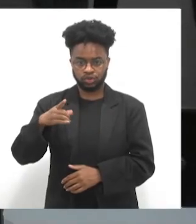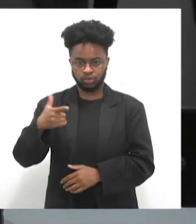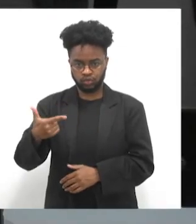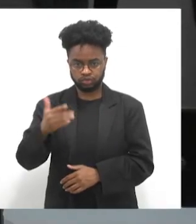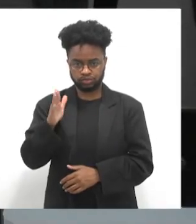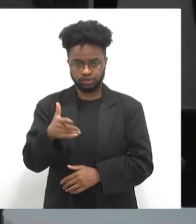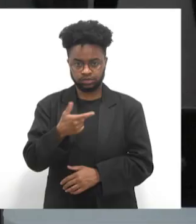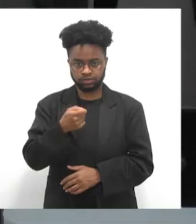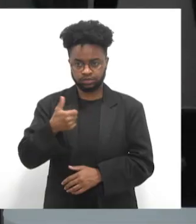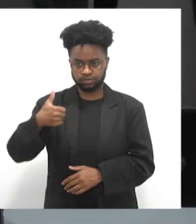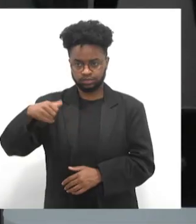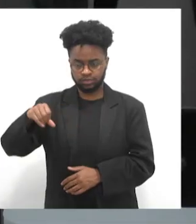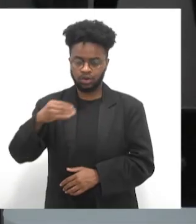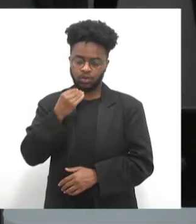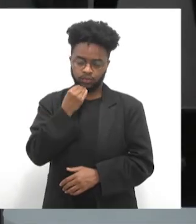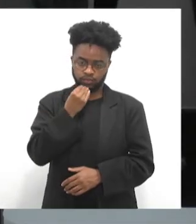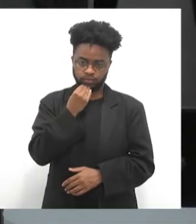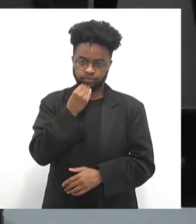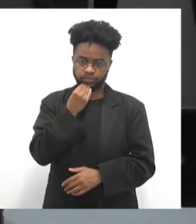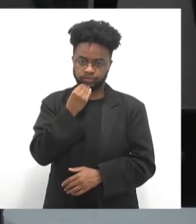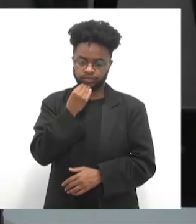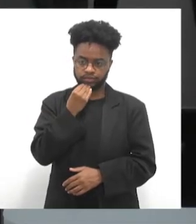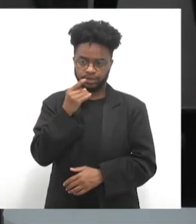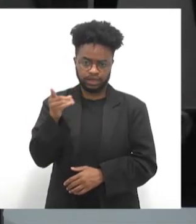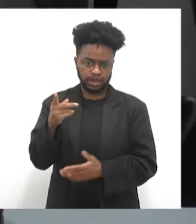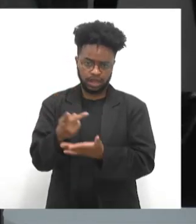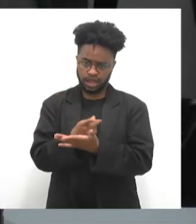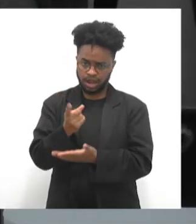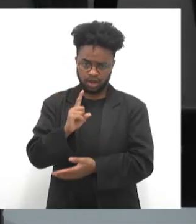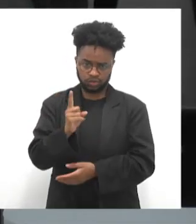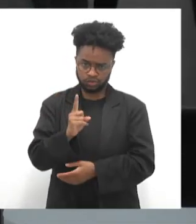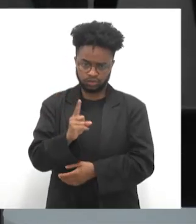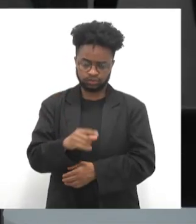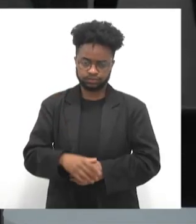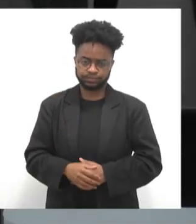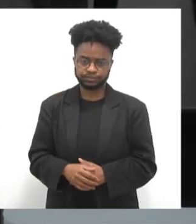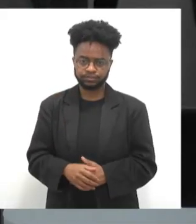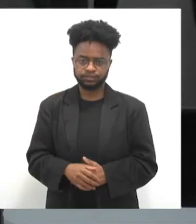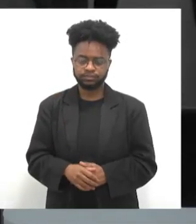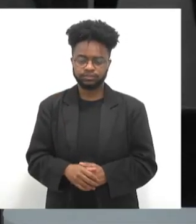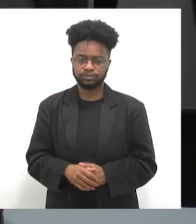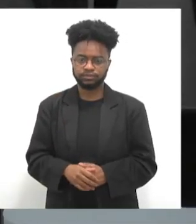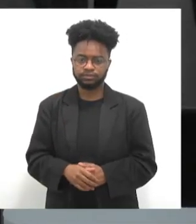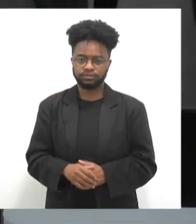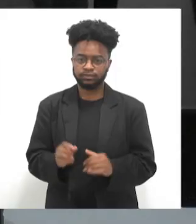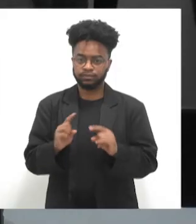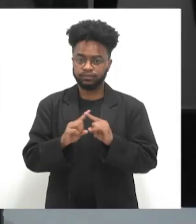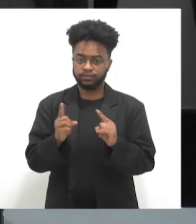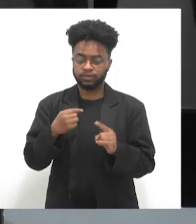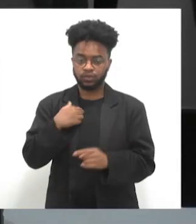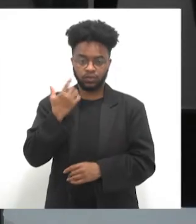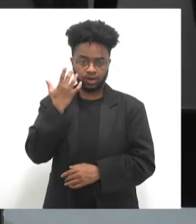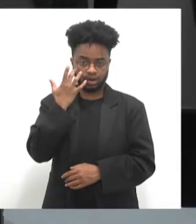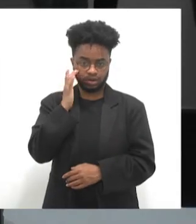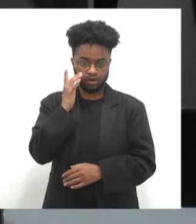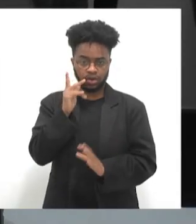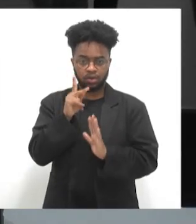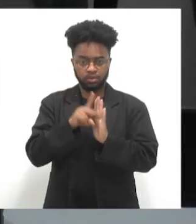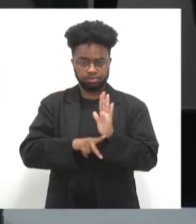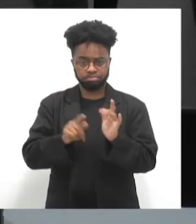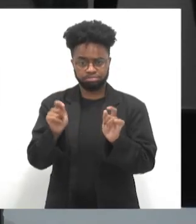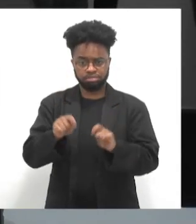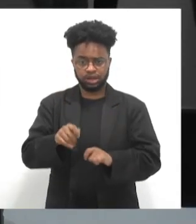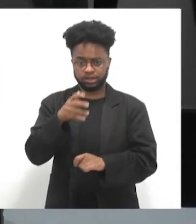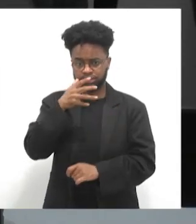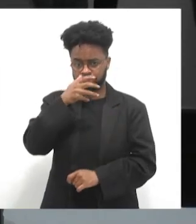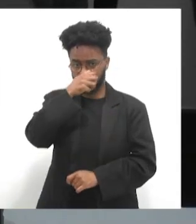2019. Evidentemente que ele não está errado na decisão dele. Mas eu achei que o projeto pode ser salvo